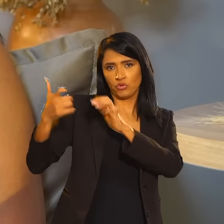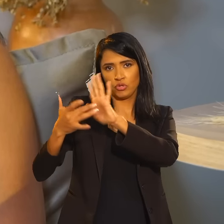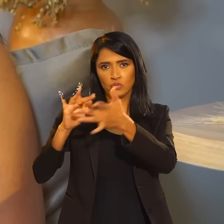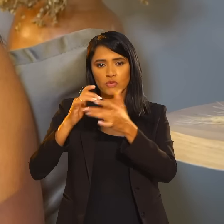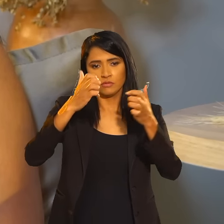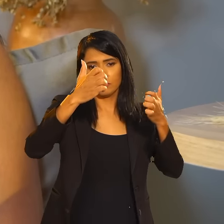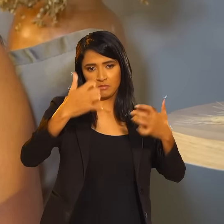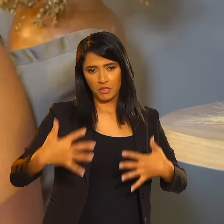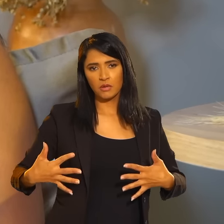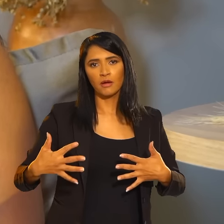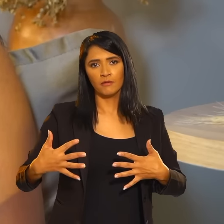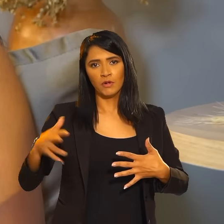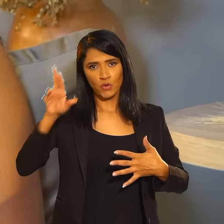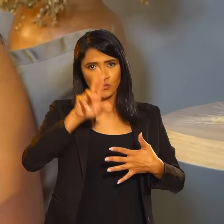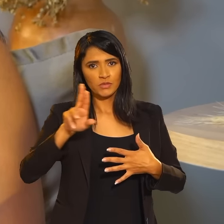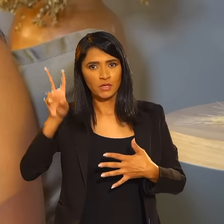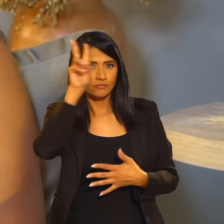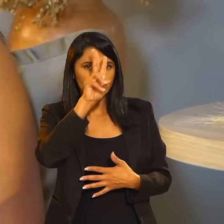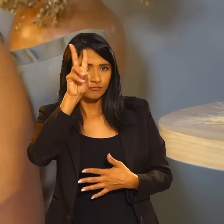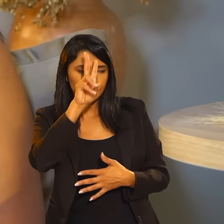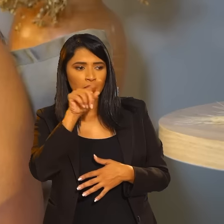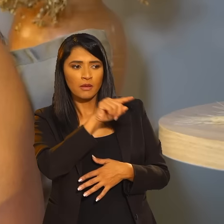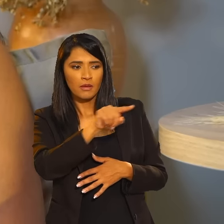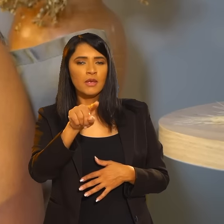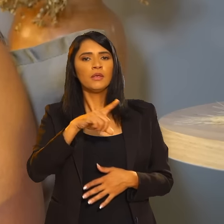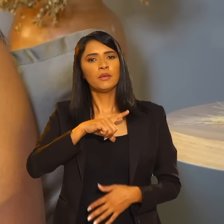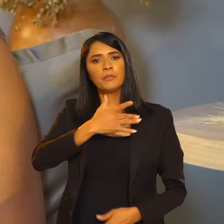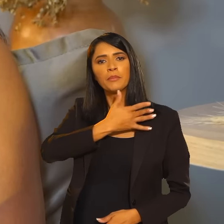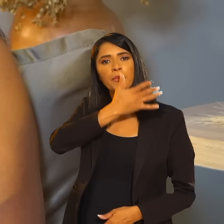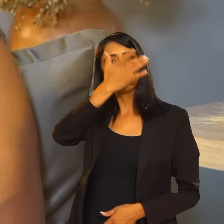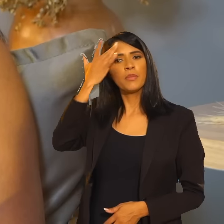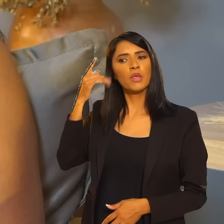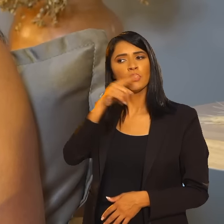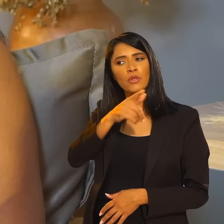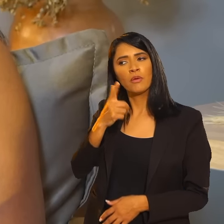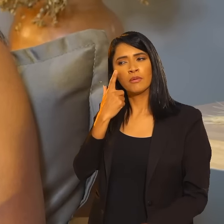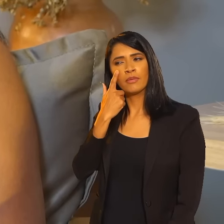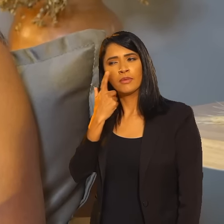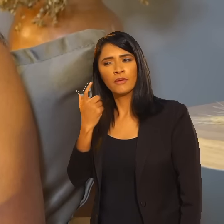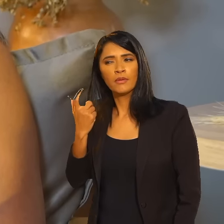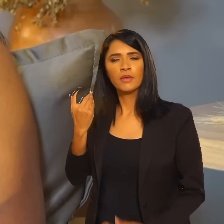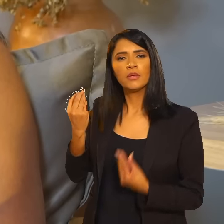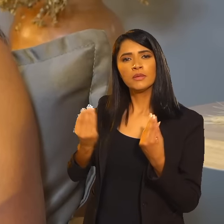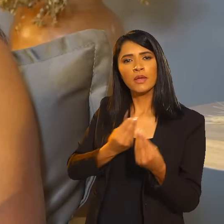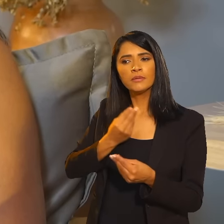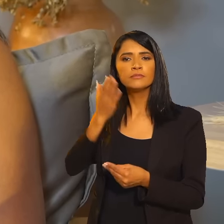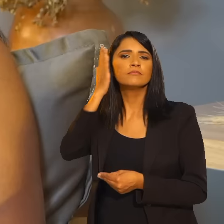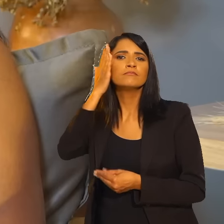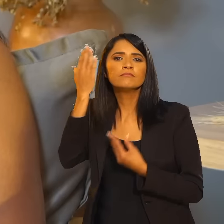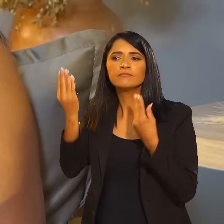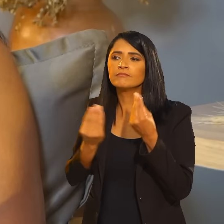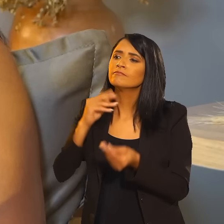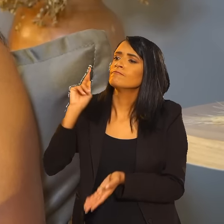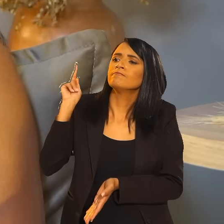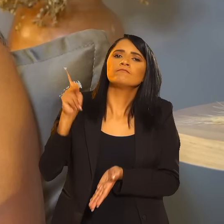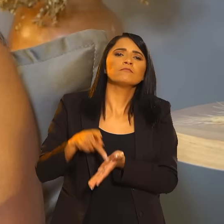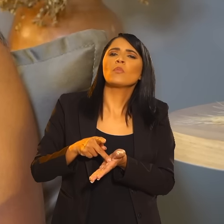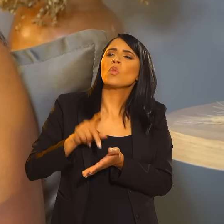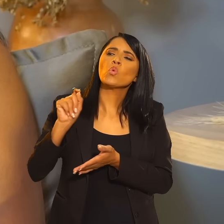explicava através daquela história e havia pessoas que estavam interessadas em saber